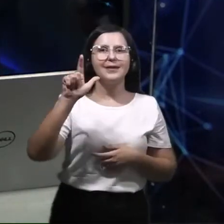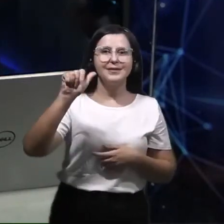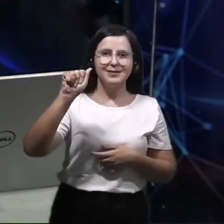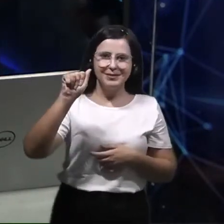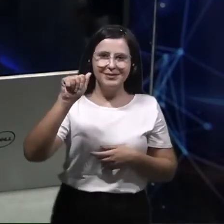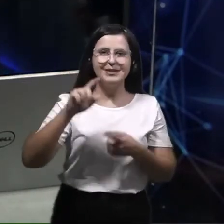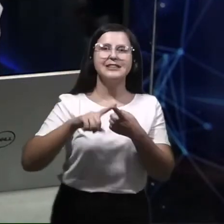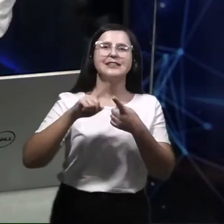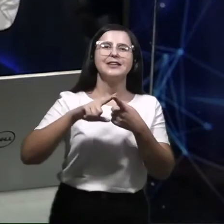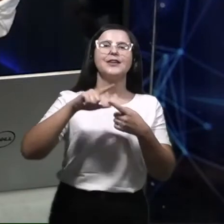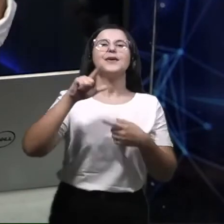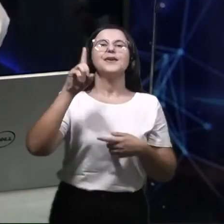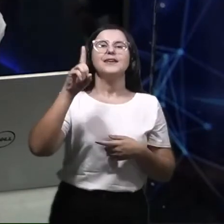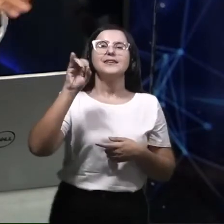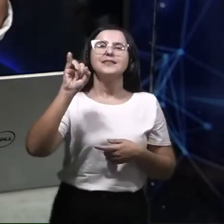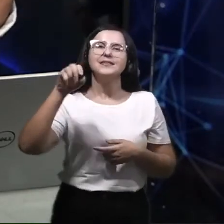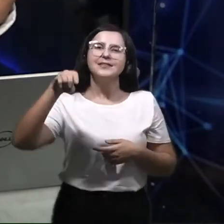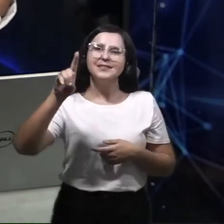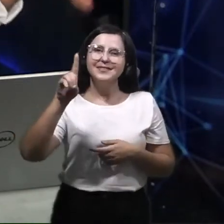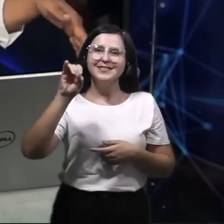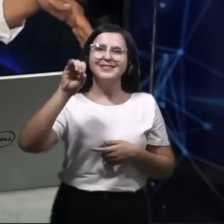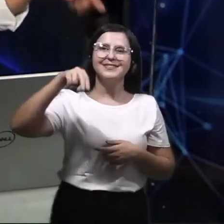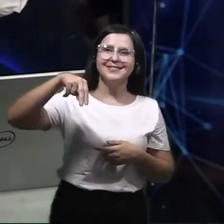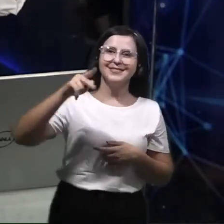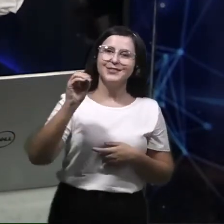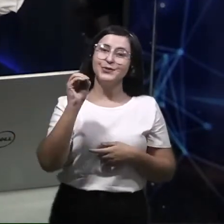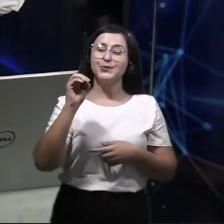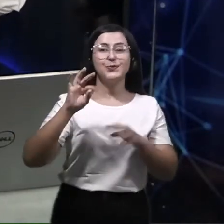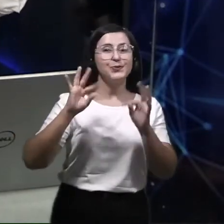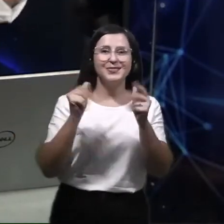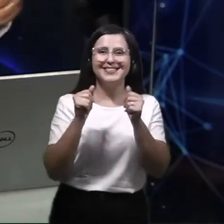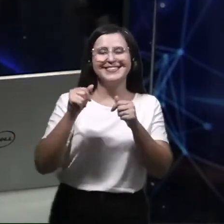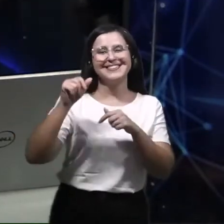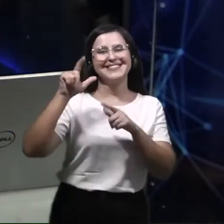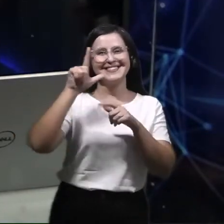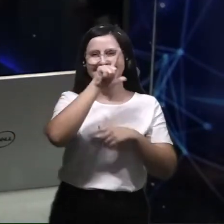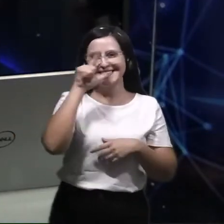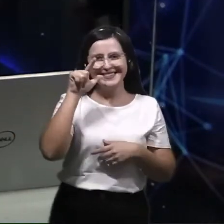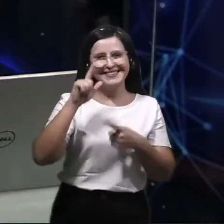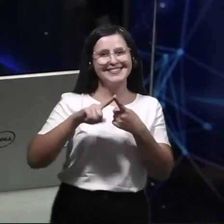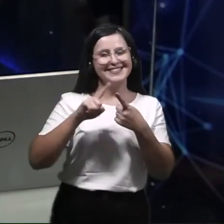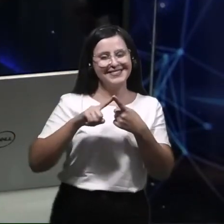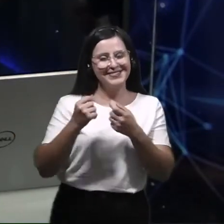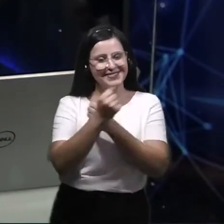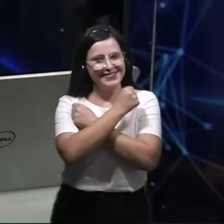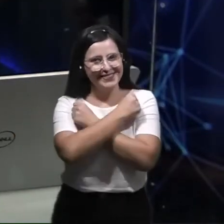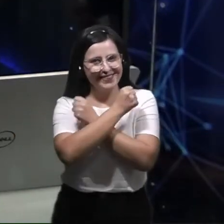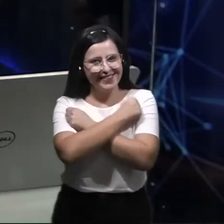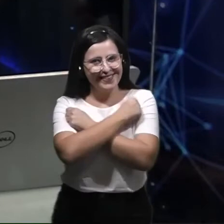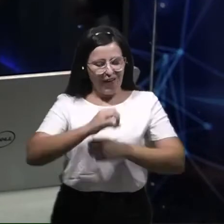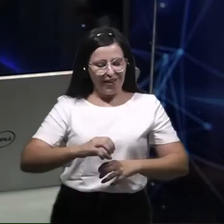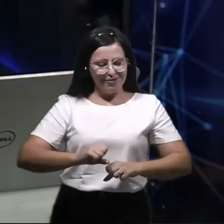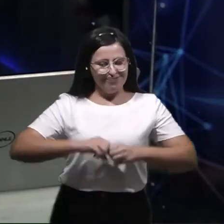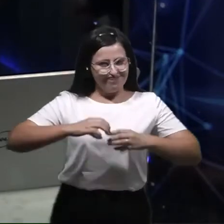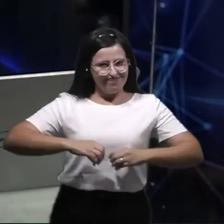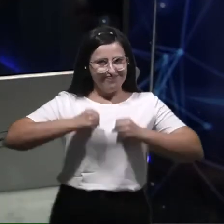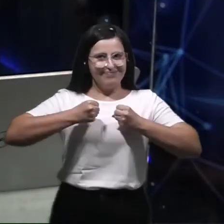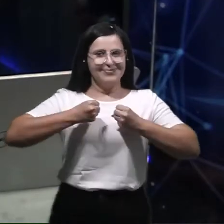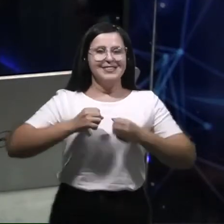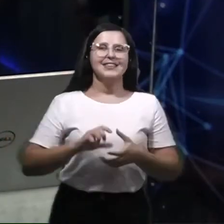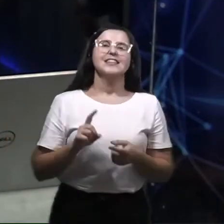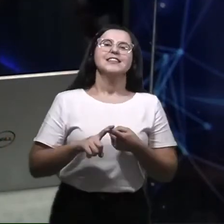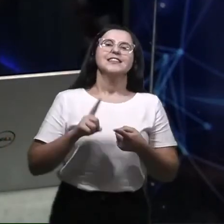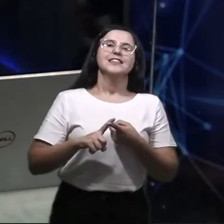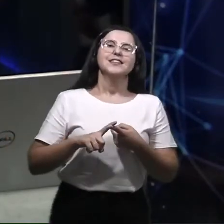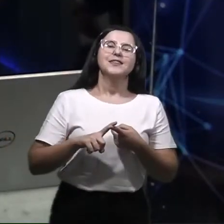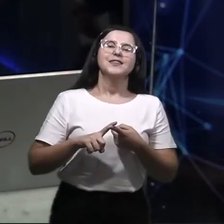de Libras, Lídia Martins, né, acompanhando a gente aqui embaixo. Um abraço, Lídia, muito obrigado pelo esforço aí. A